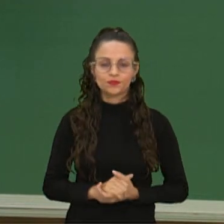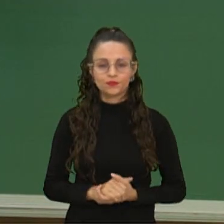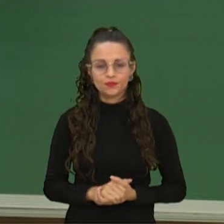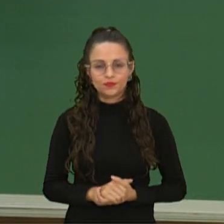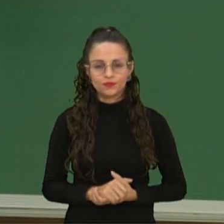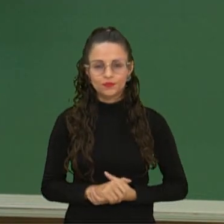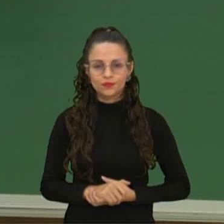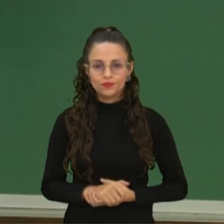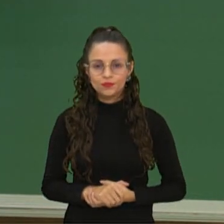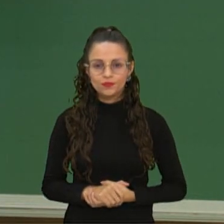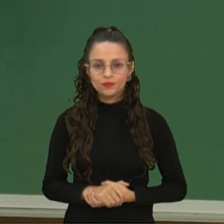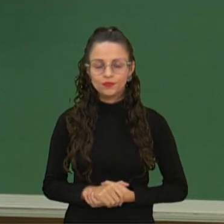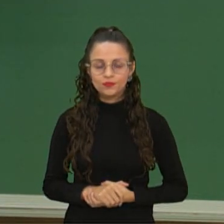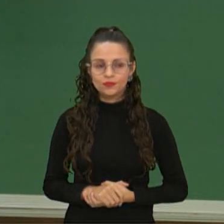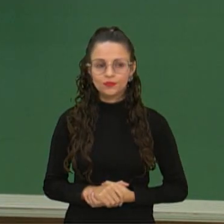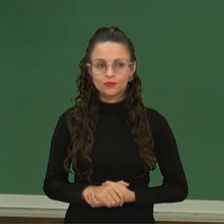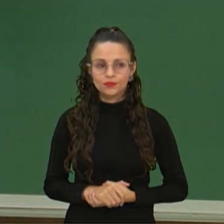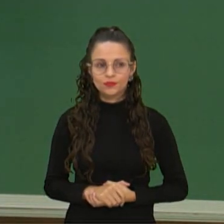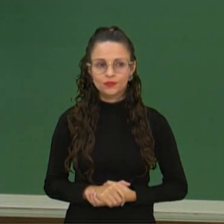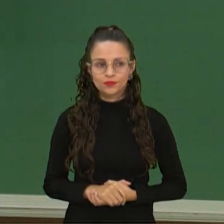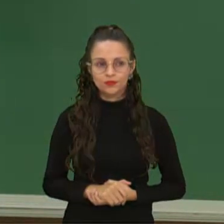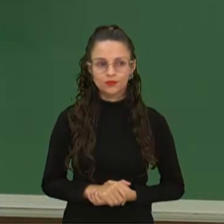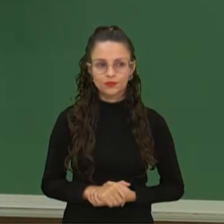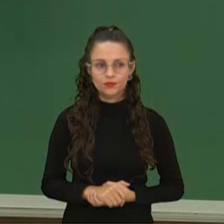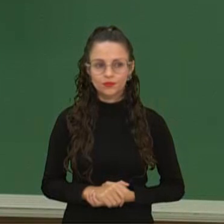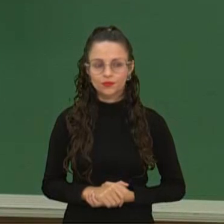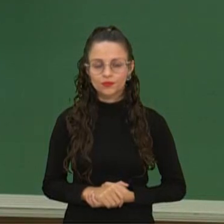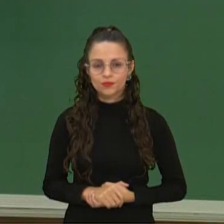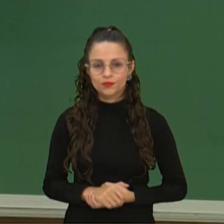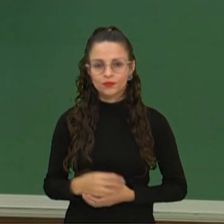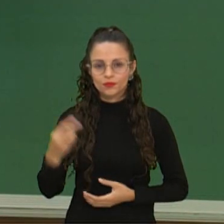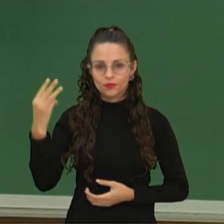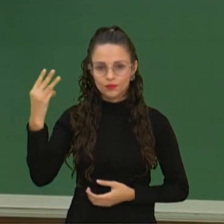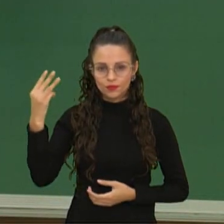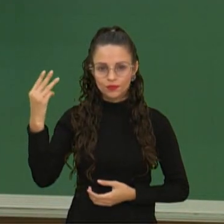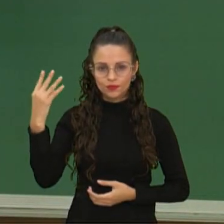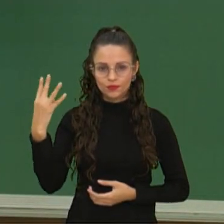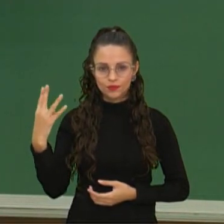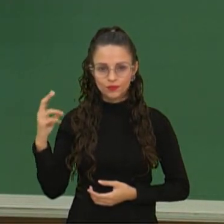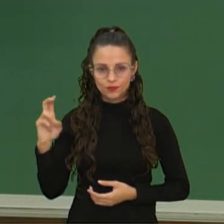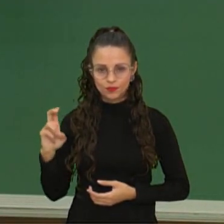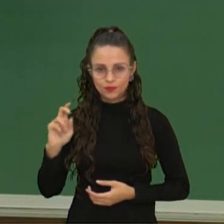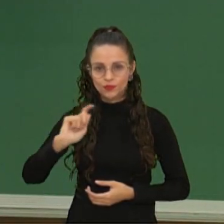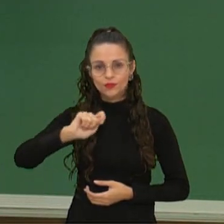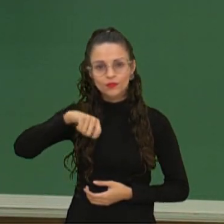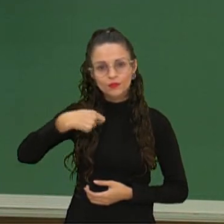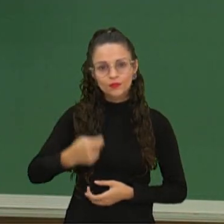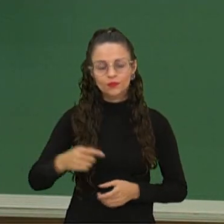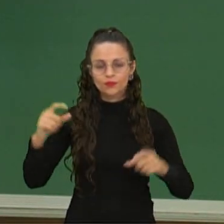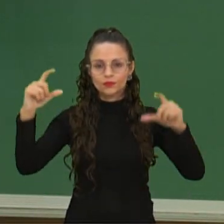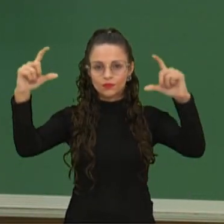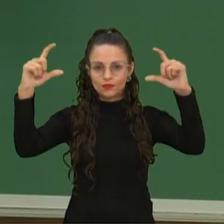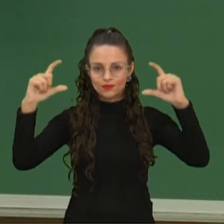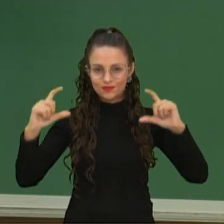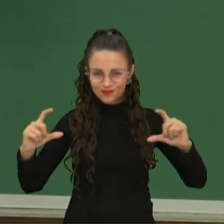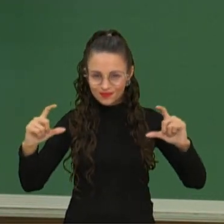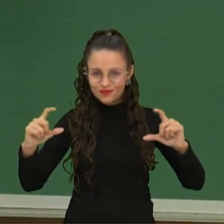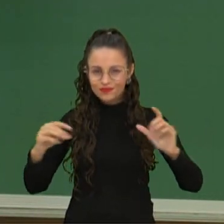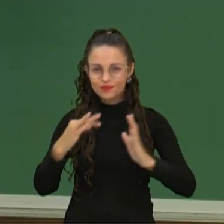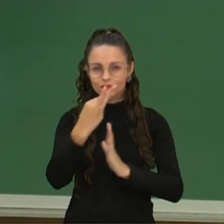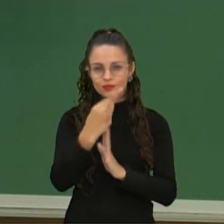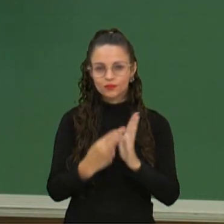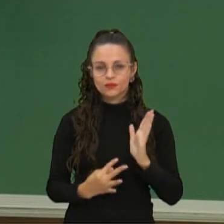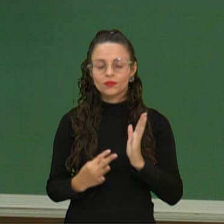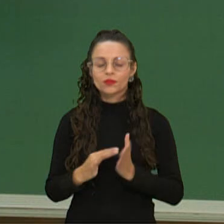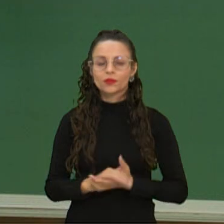beleza? Alright, let's move on. Número 3, 4 e 5 sobre a outra parte do texto, a outra